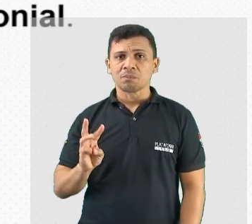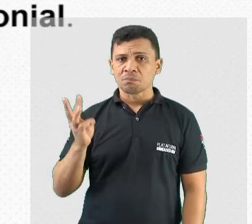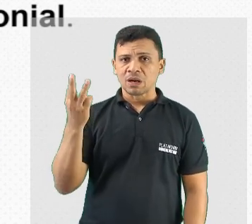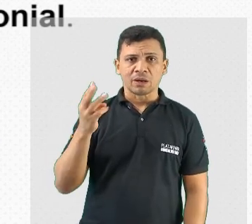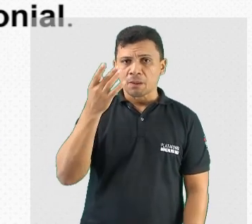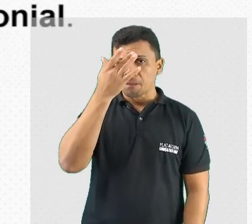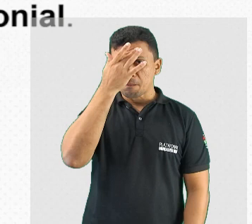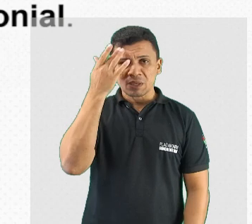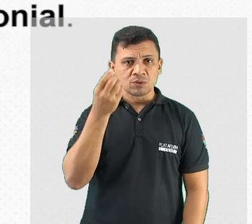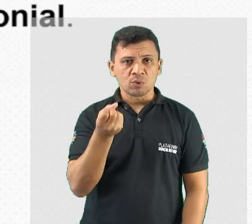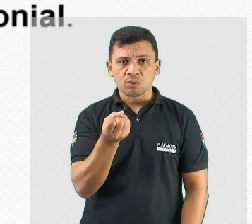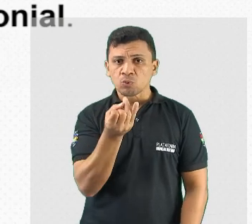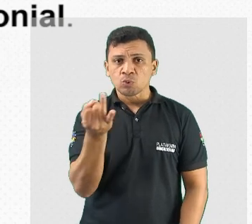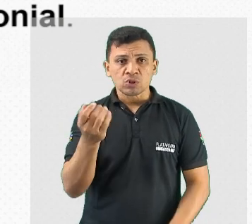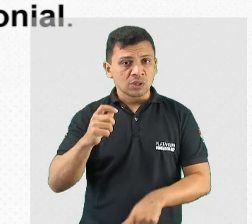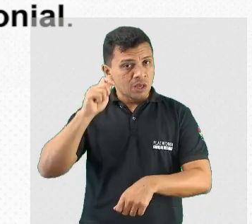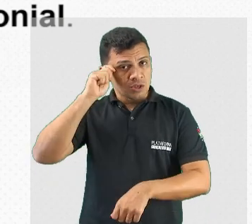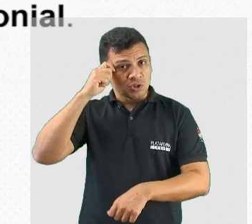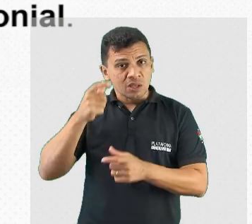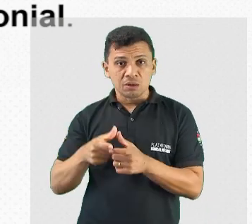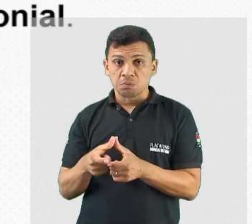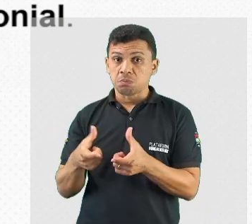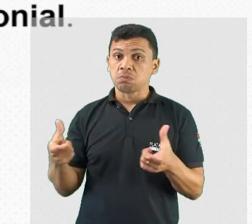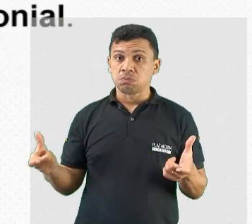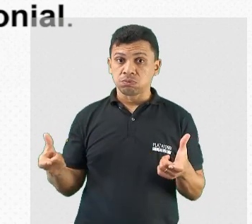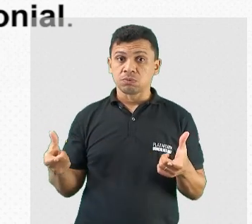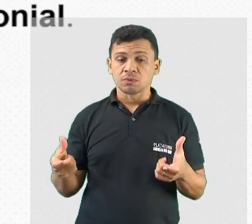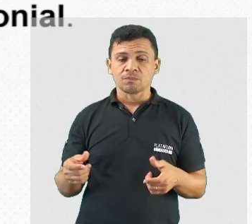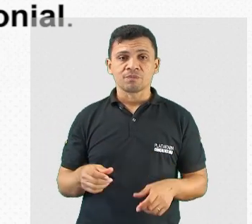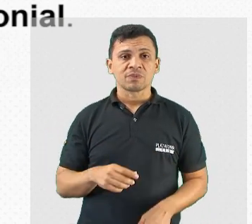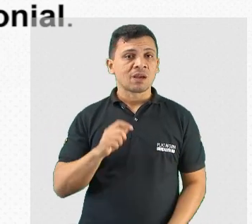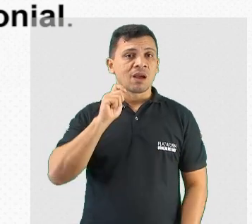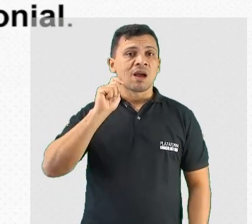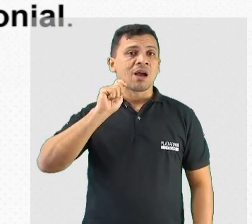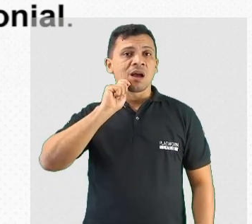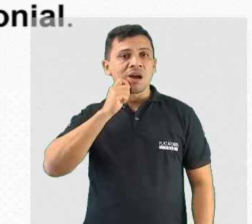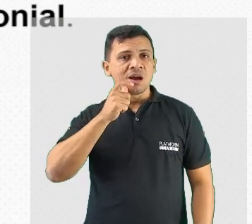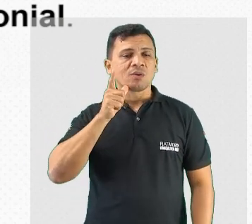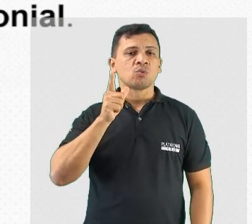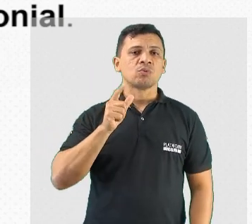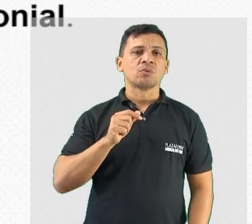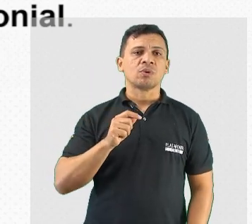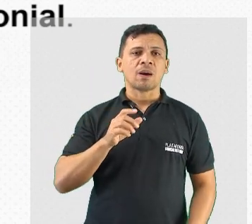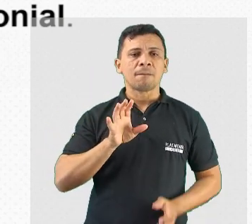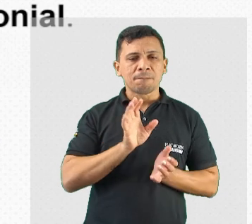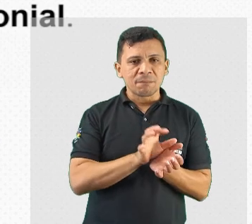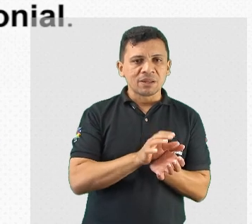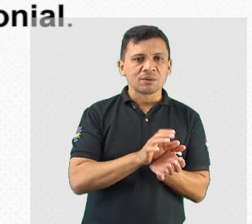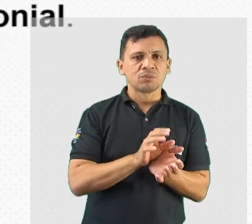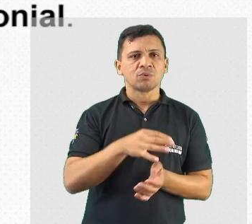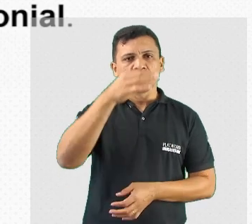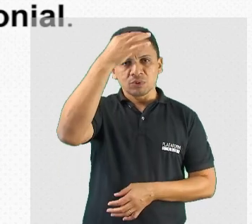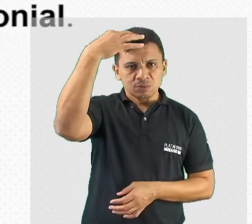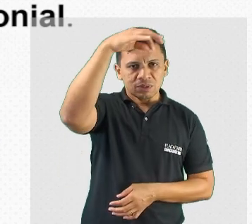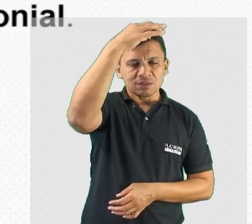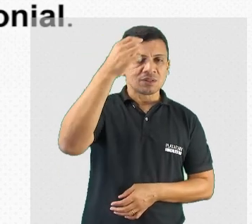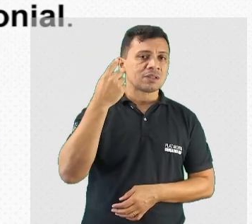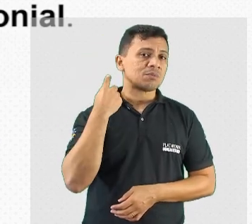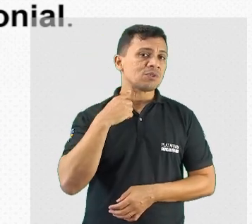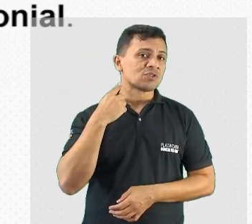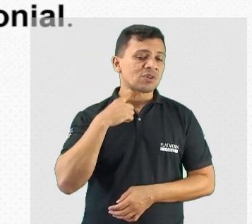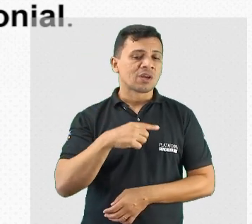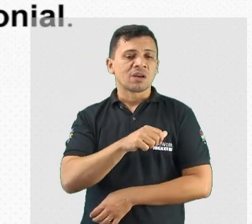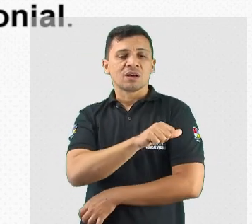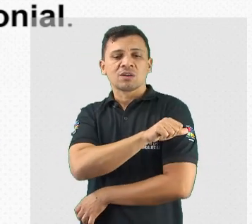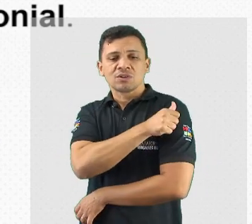pessoas negras, declaradas negras, tem mais essa, né? Alagoas, Pernambuco, Maranhão, Bahia, Espírito Santo, Minas Gerais, Rio